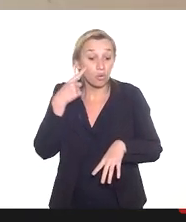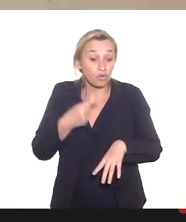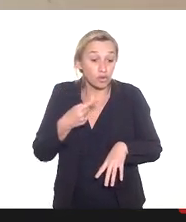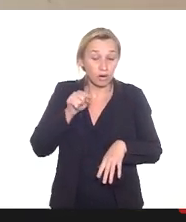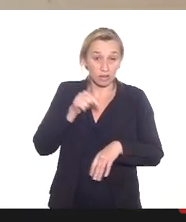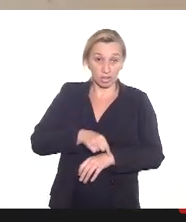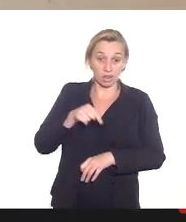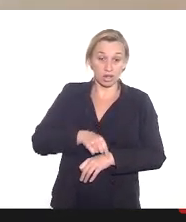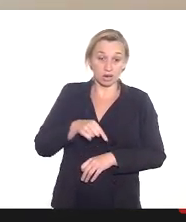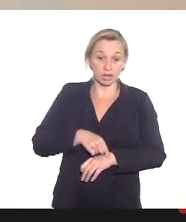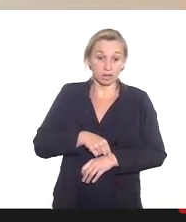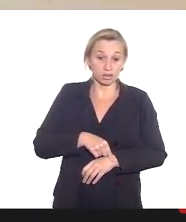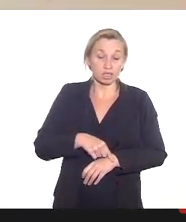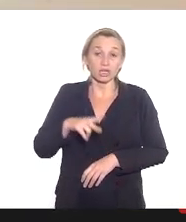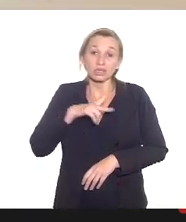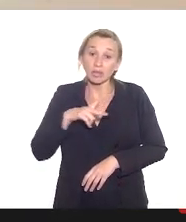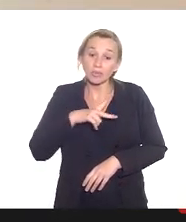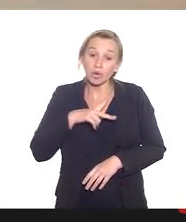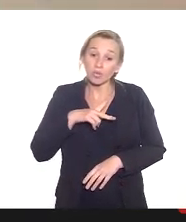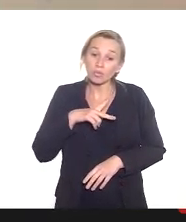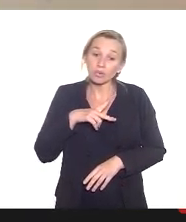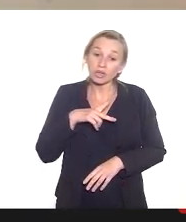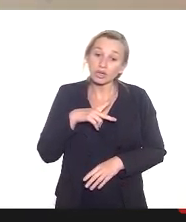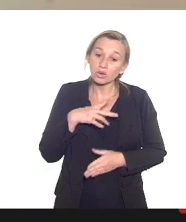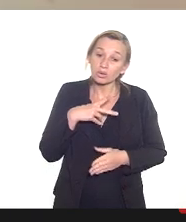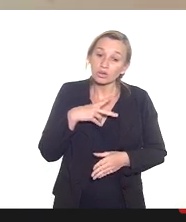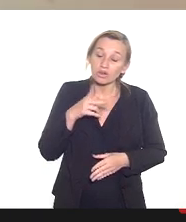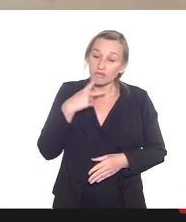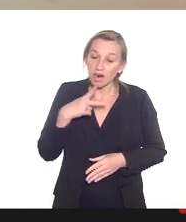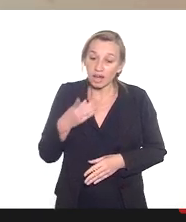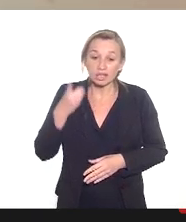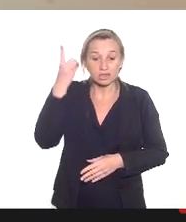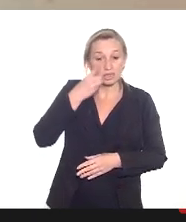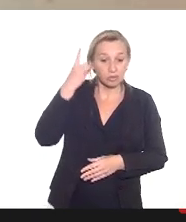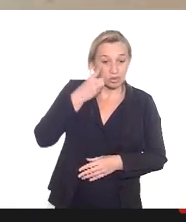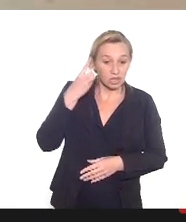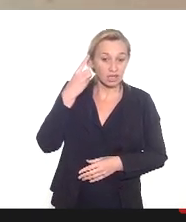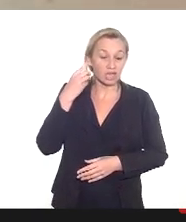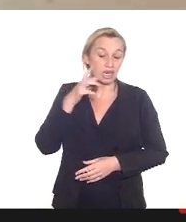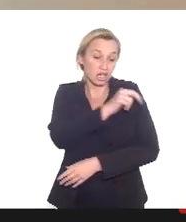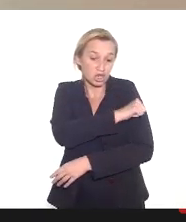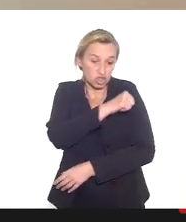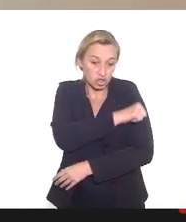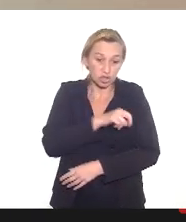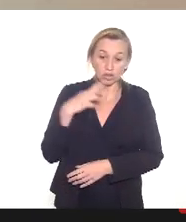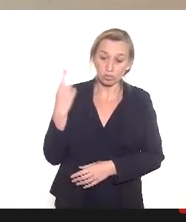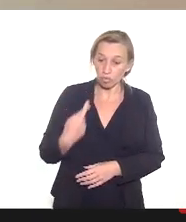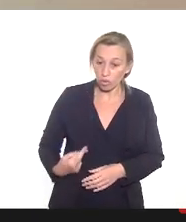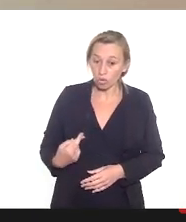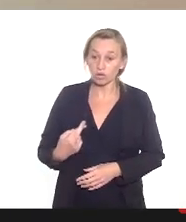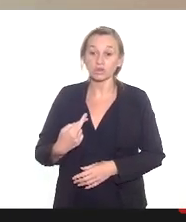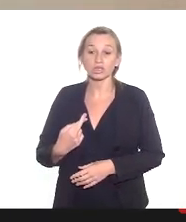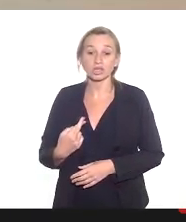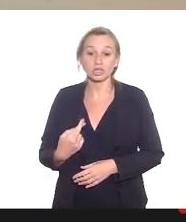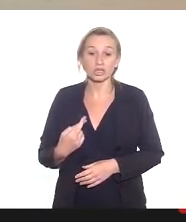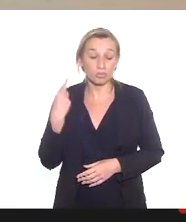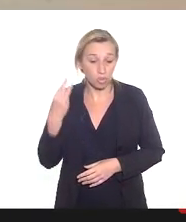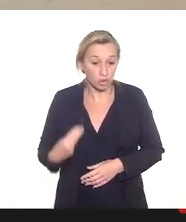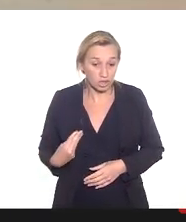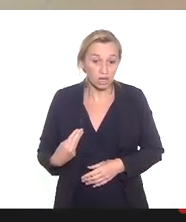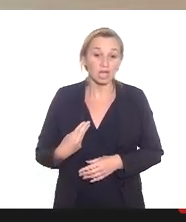na mão o próprio apresentação da deputada da região Deputado da Mônica da Adélia de que